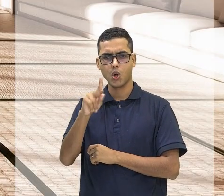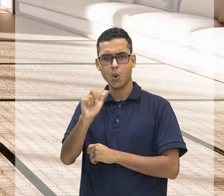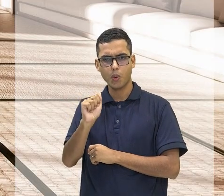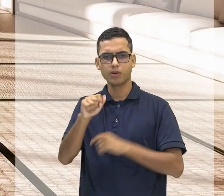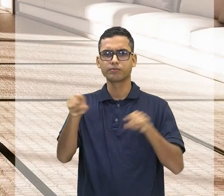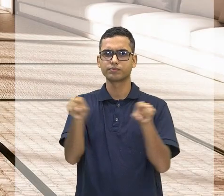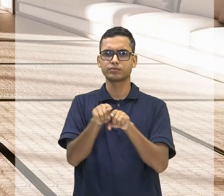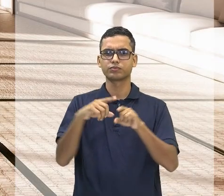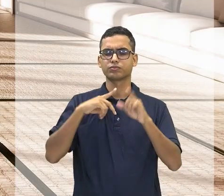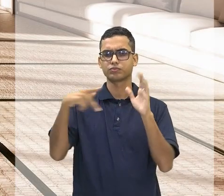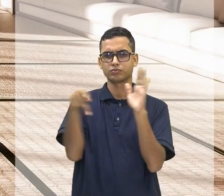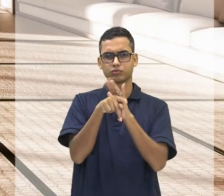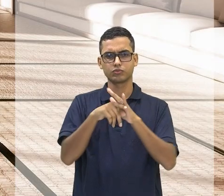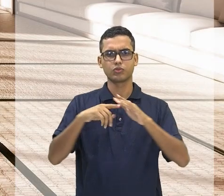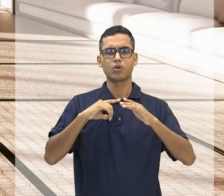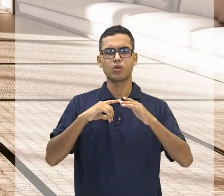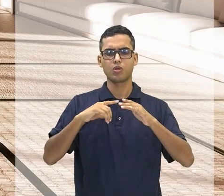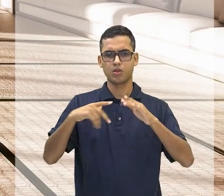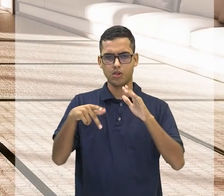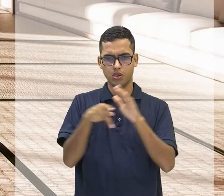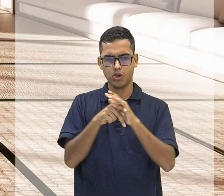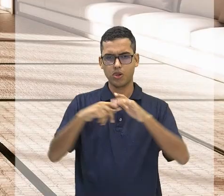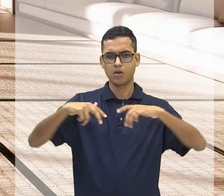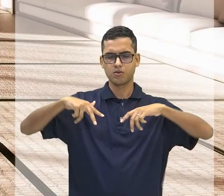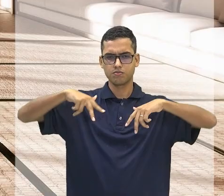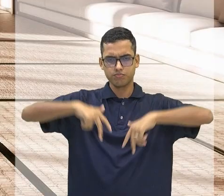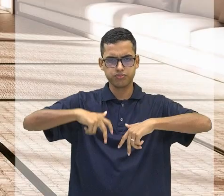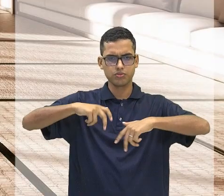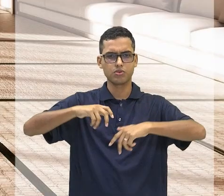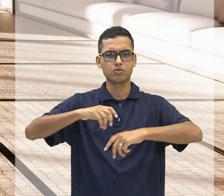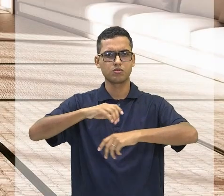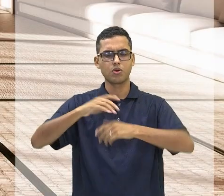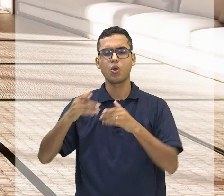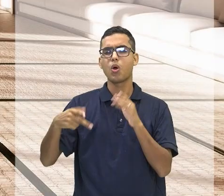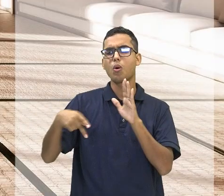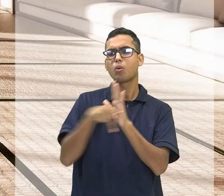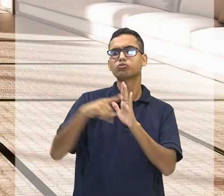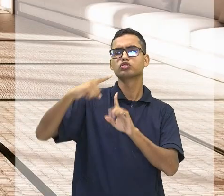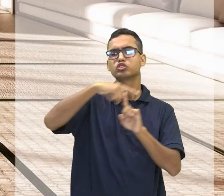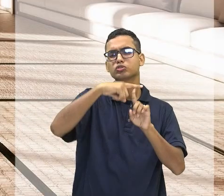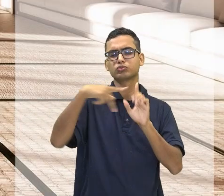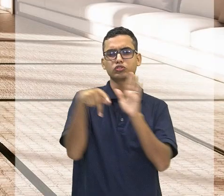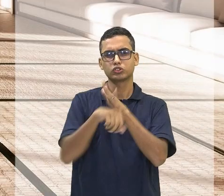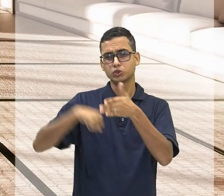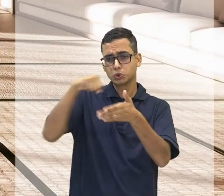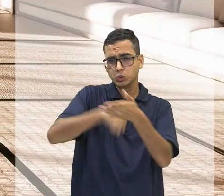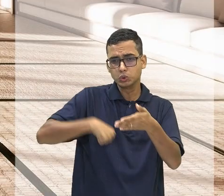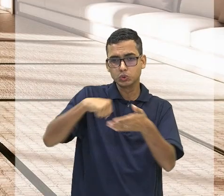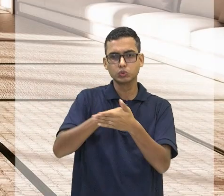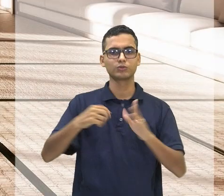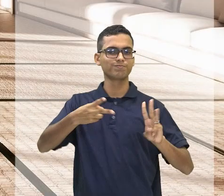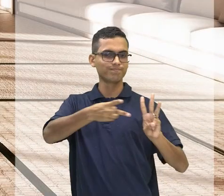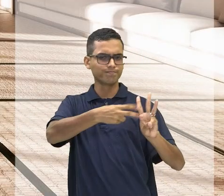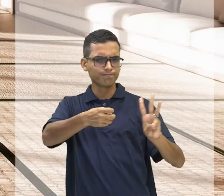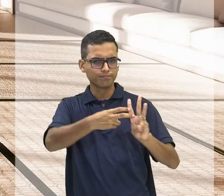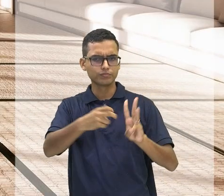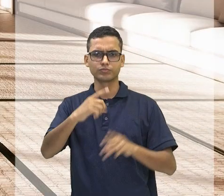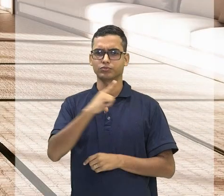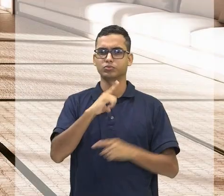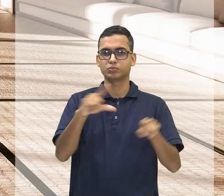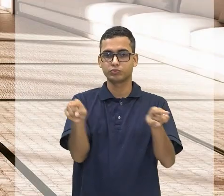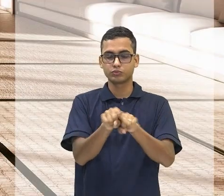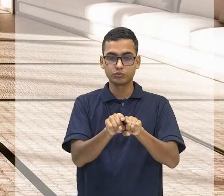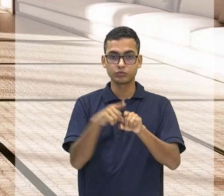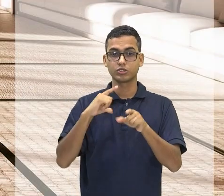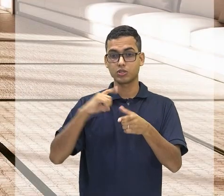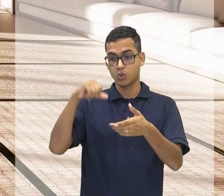indígena, tá certo? Prosseguindo um pouco mais na história, a gente consegue perceber a luta no contexto, nos